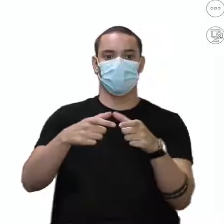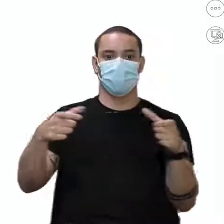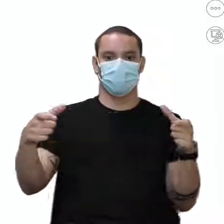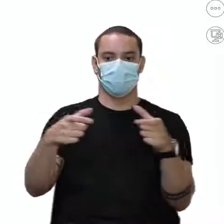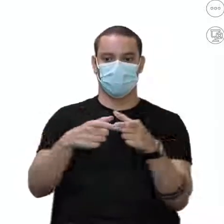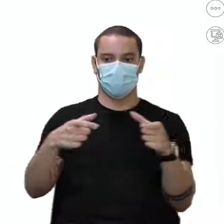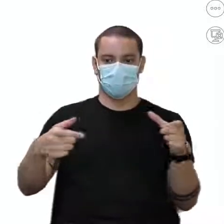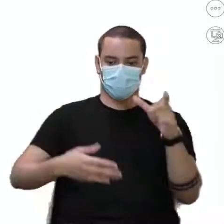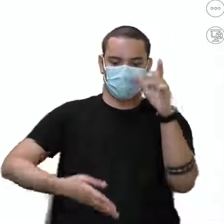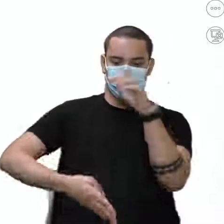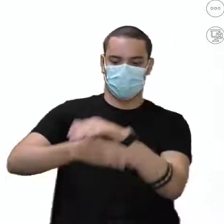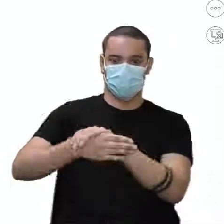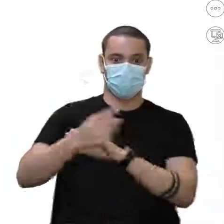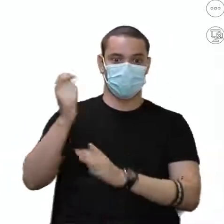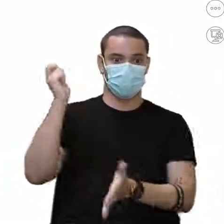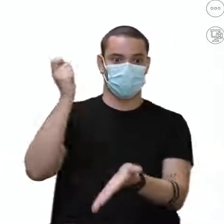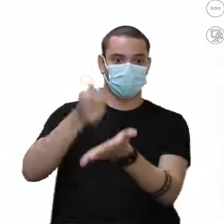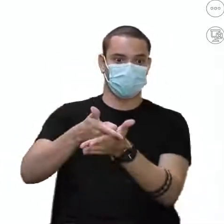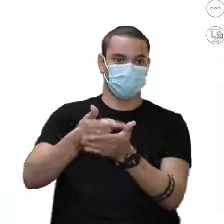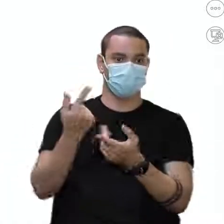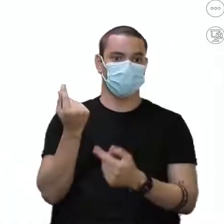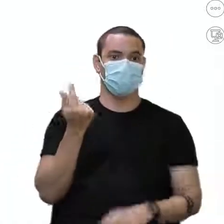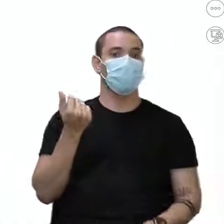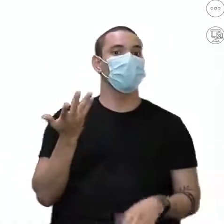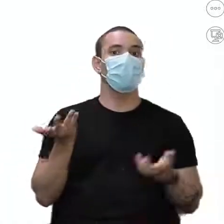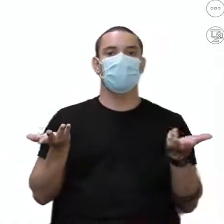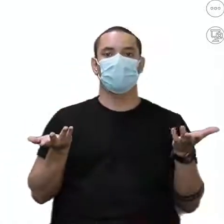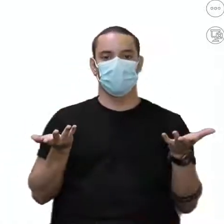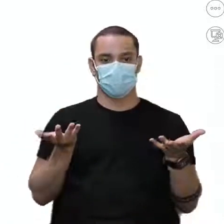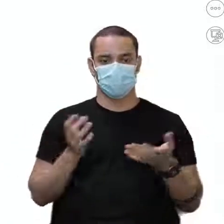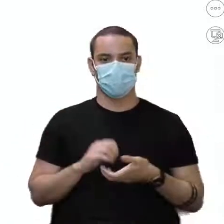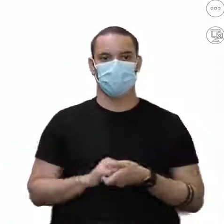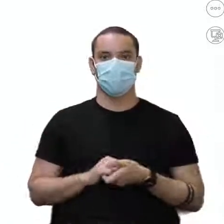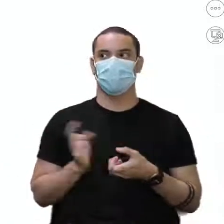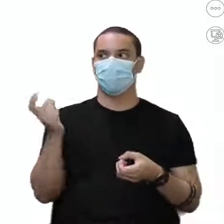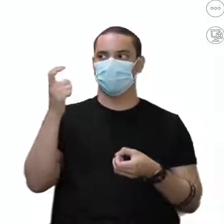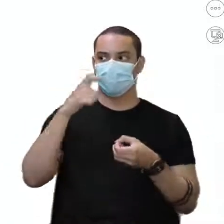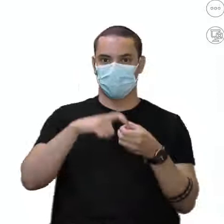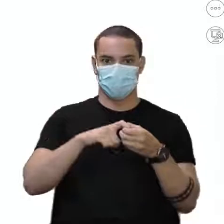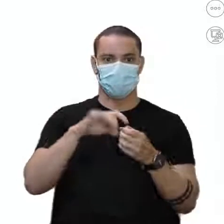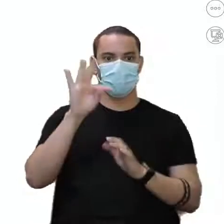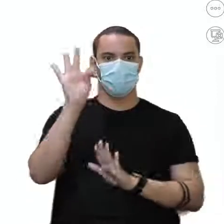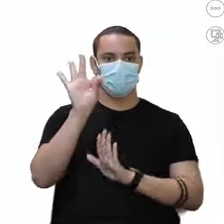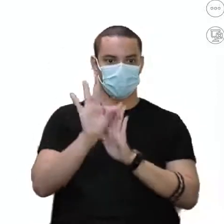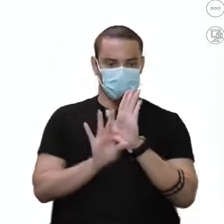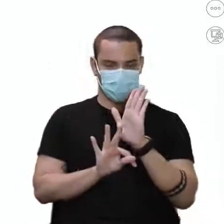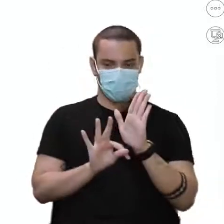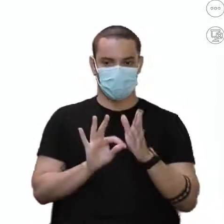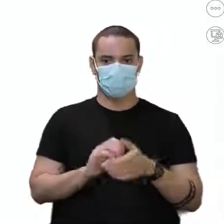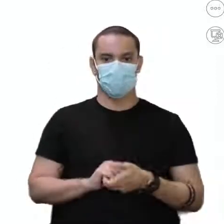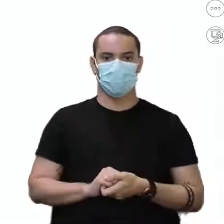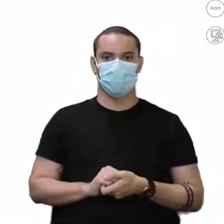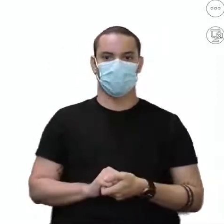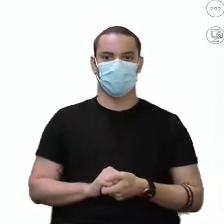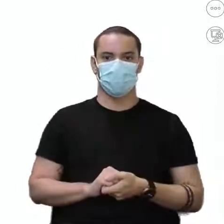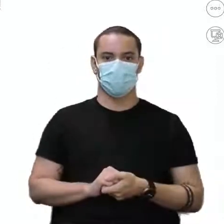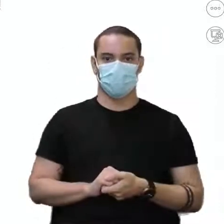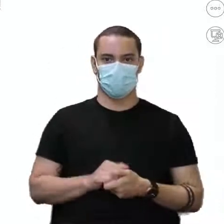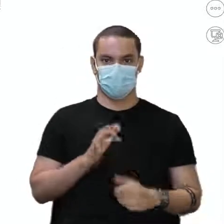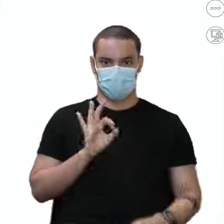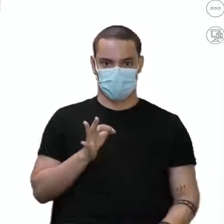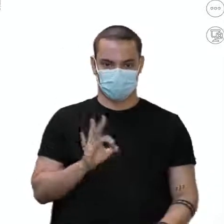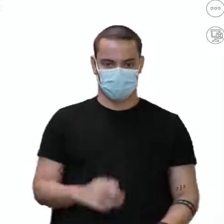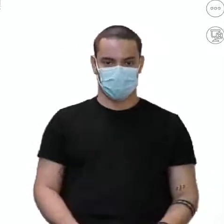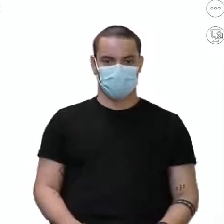é o valor desse ingresso, afinal de contas? Aí você vai voltar lá no texto, alright? Você volta lá no